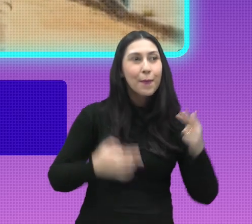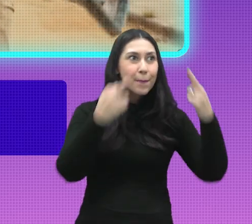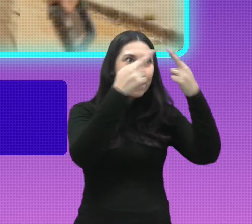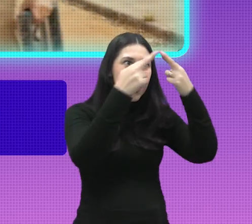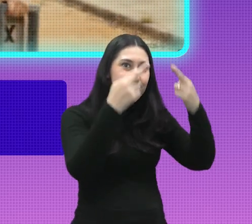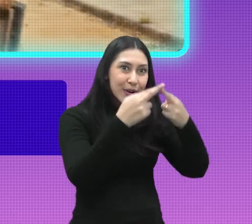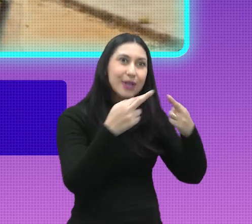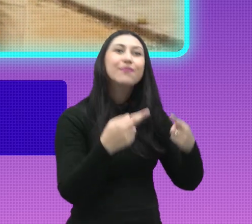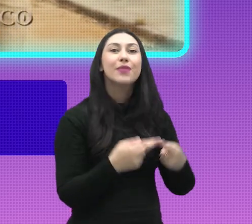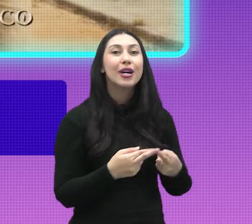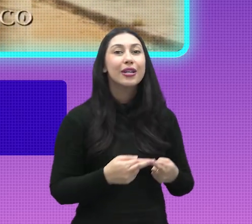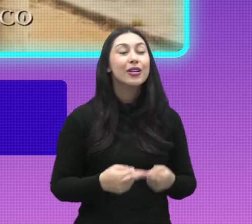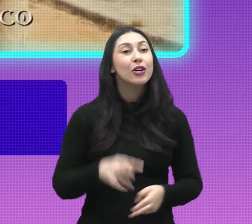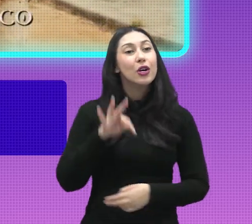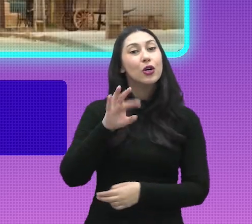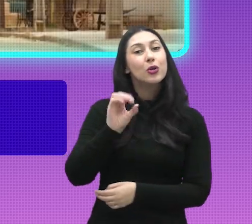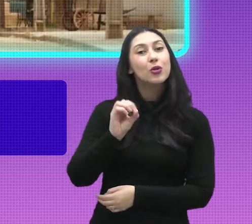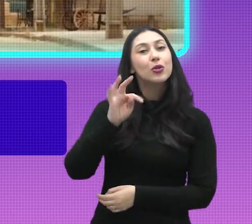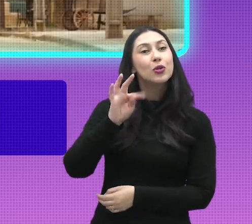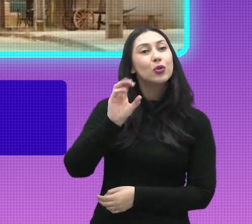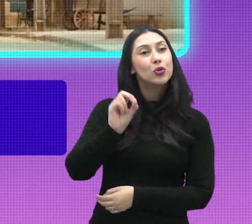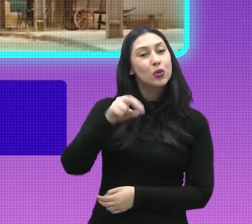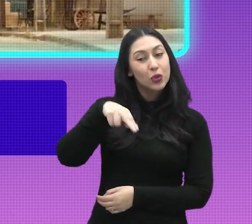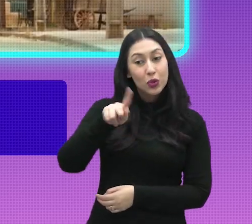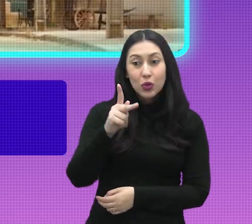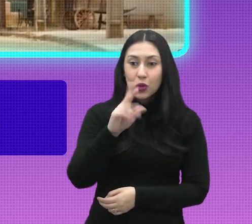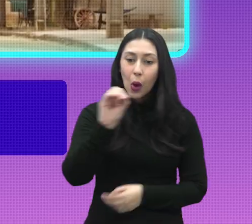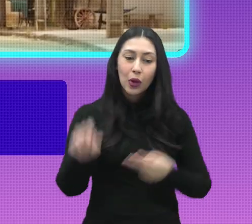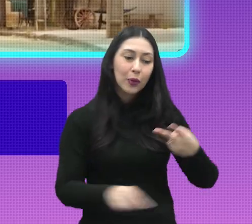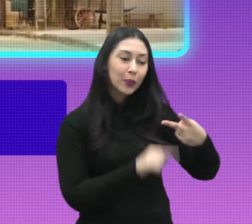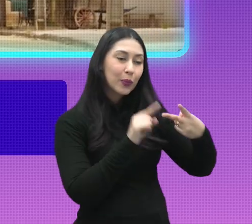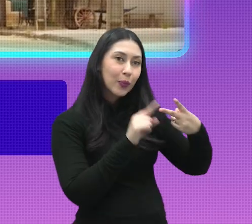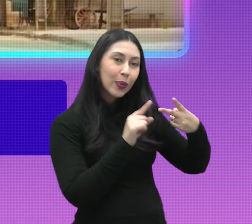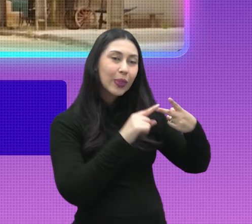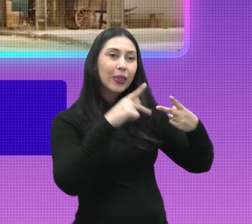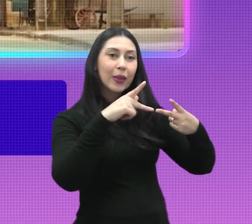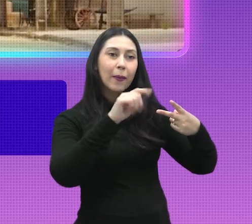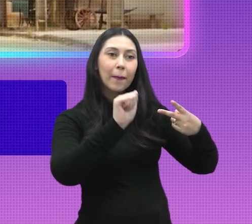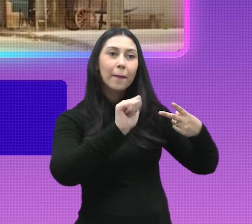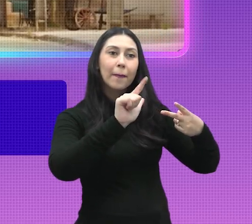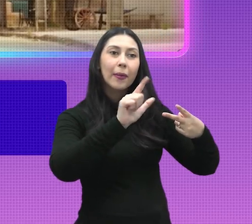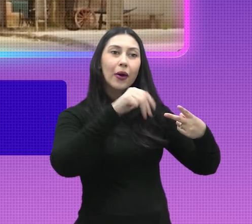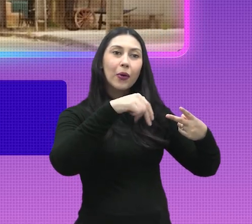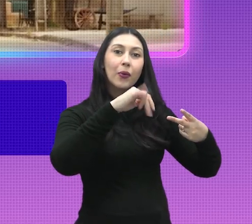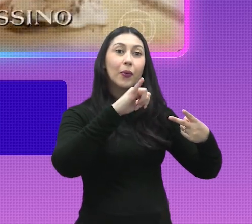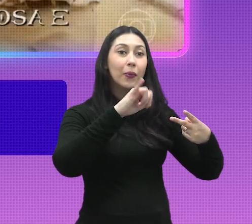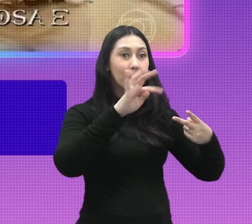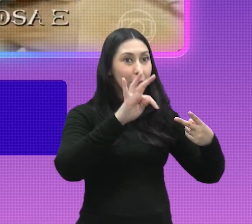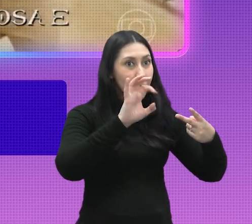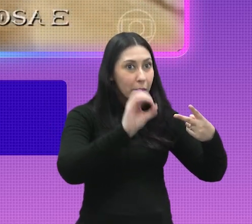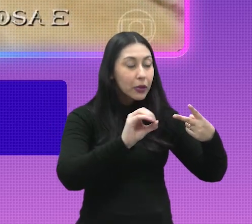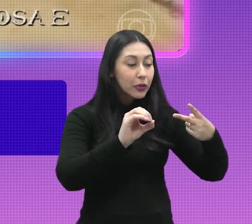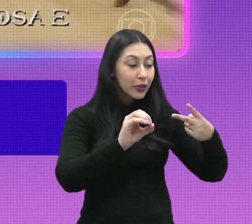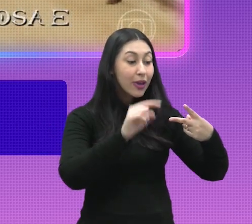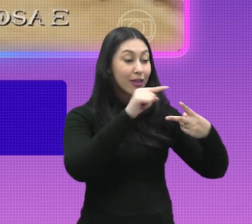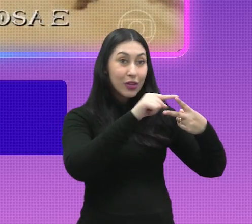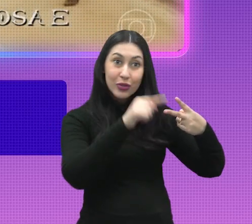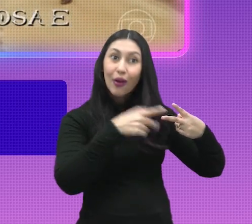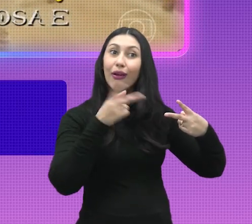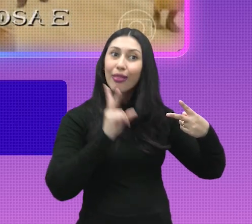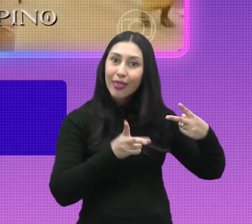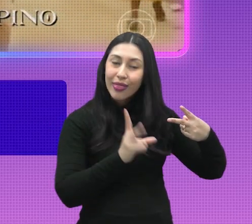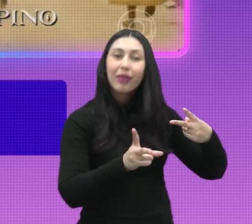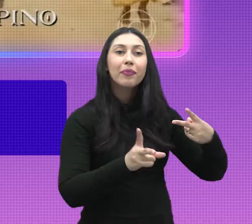que cantava o repente, que era o Totô e o Palmito, que eram feitos então pelo José e o Luquete, e eles, no final de